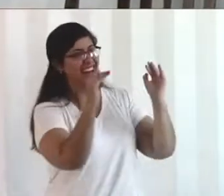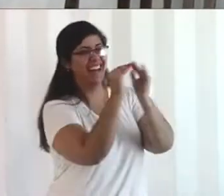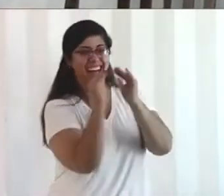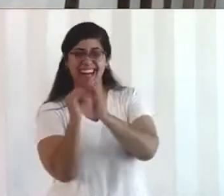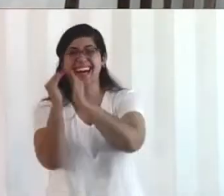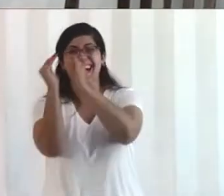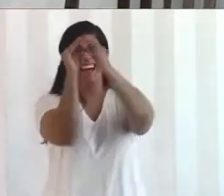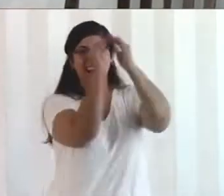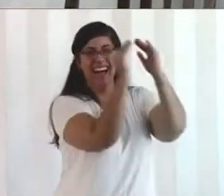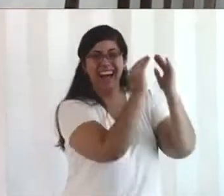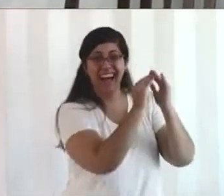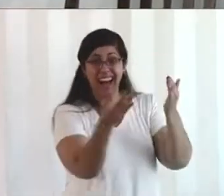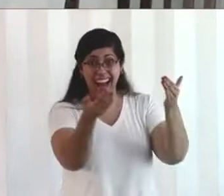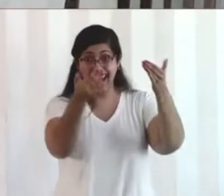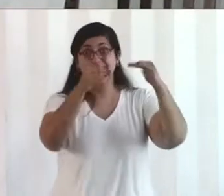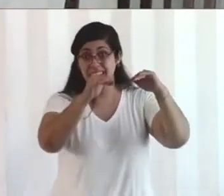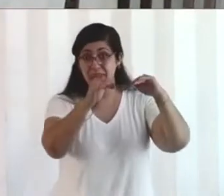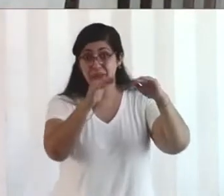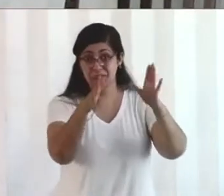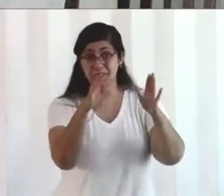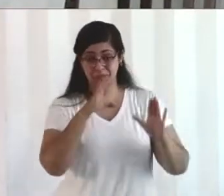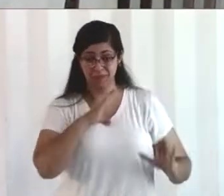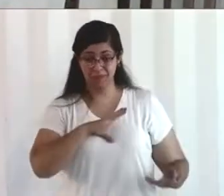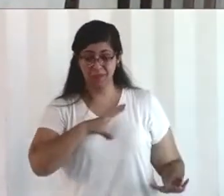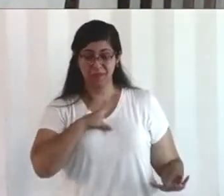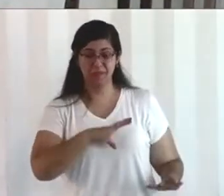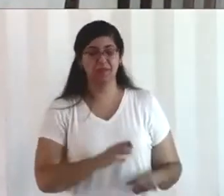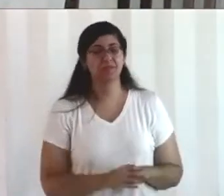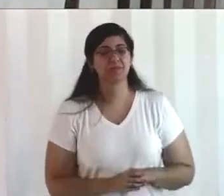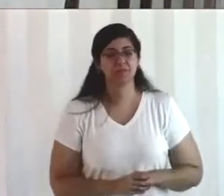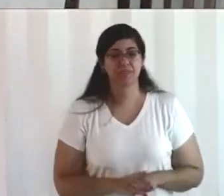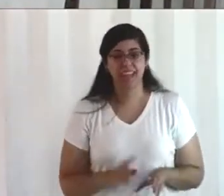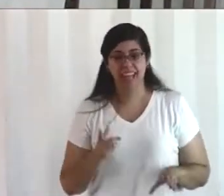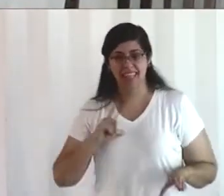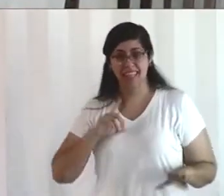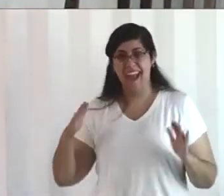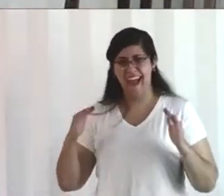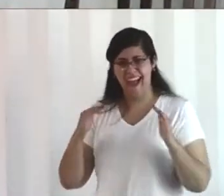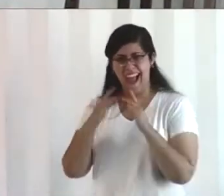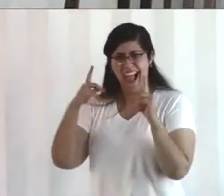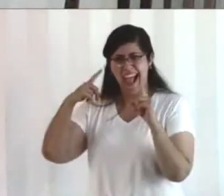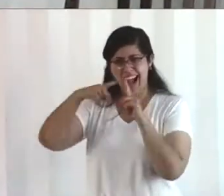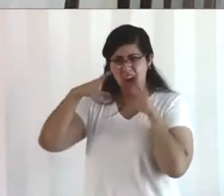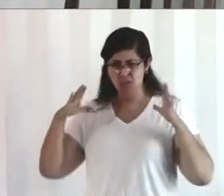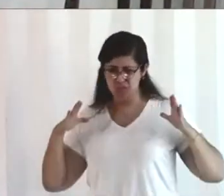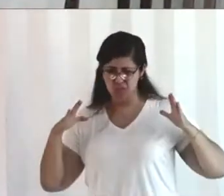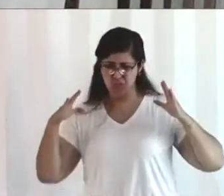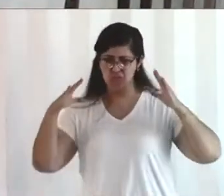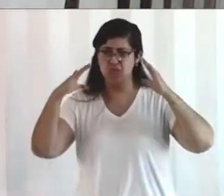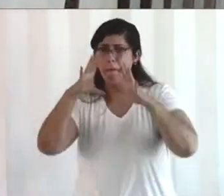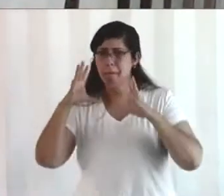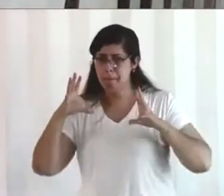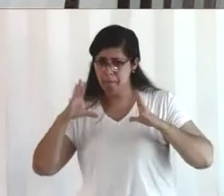Então, dentro dessa cidade, desenhe uma igreja maior que as casas.